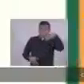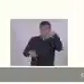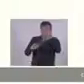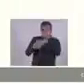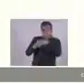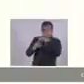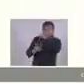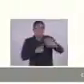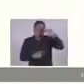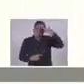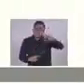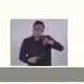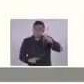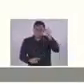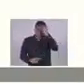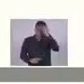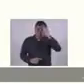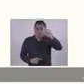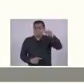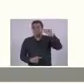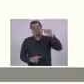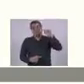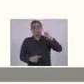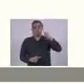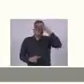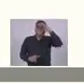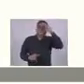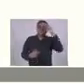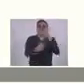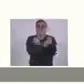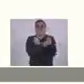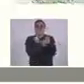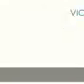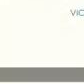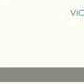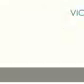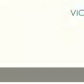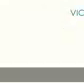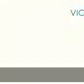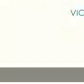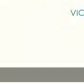Quem confiar em você pode ter certeza que jamais se arrependerá. Menezes, um abraço e até um dia, se Deus quiser.